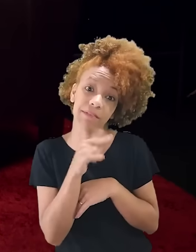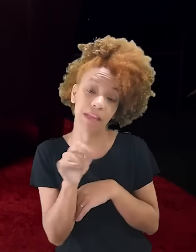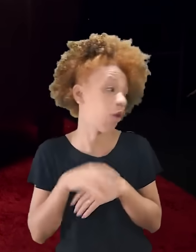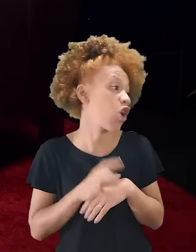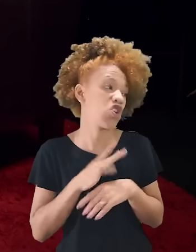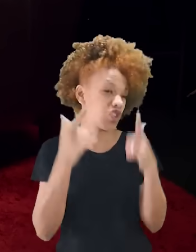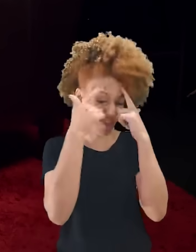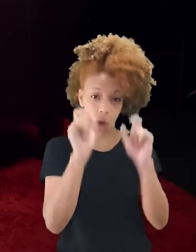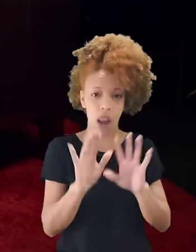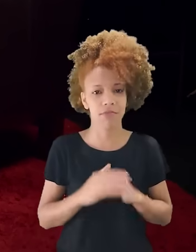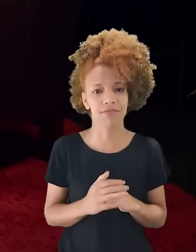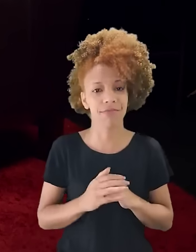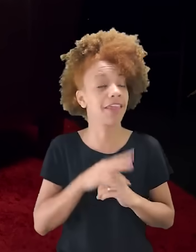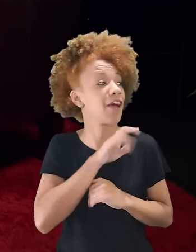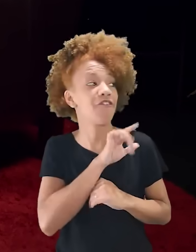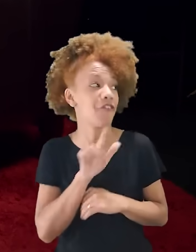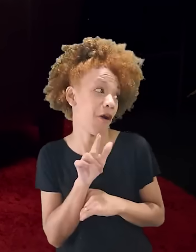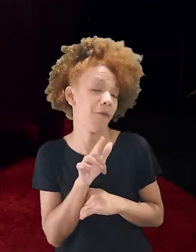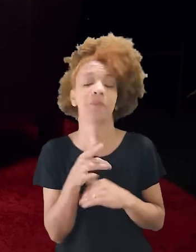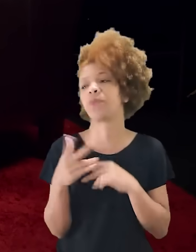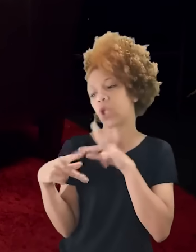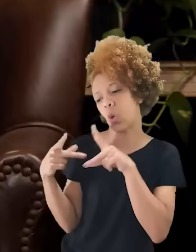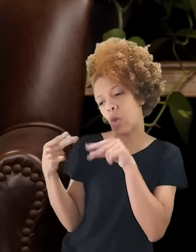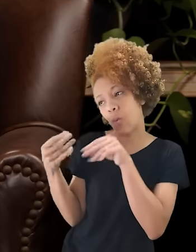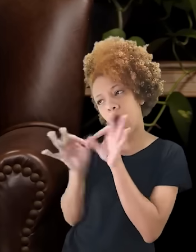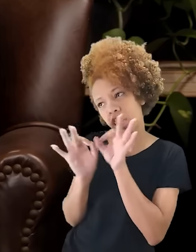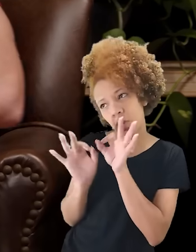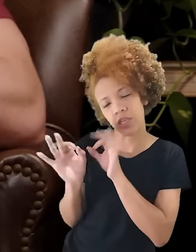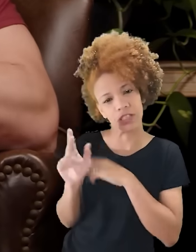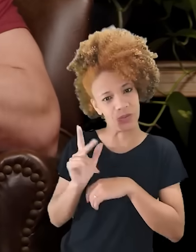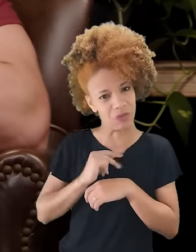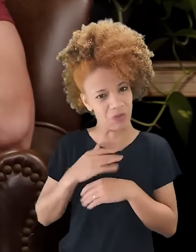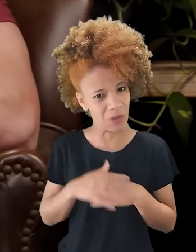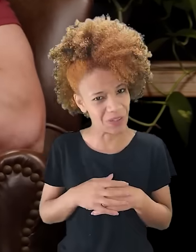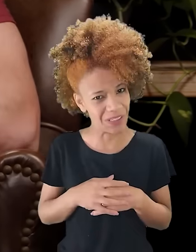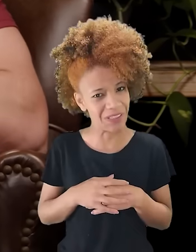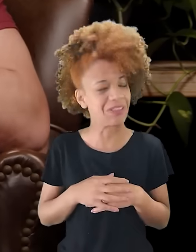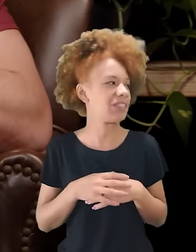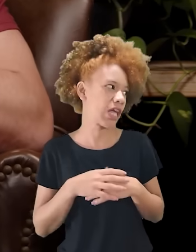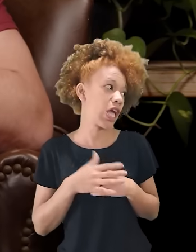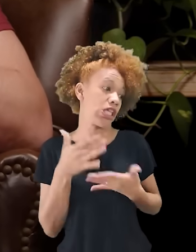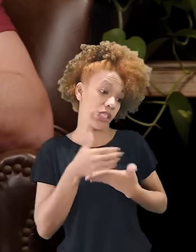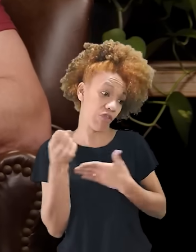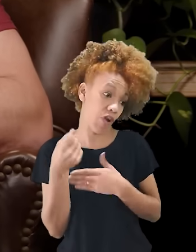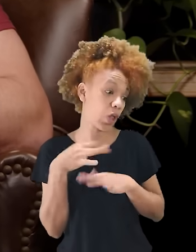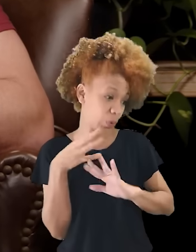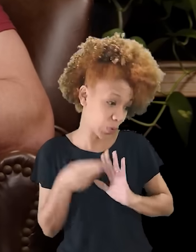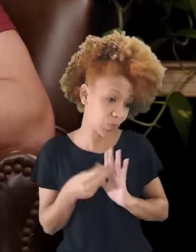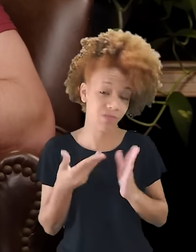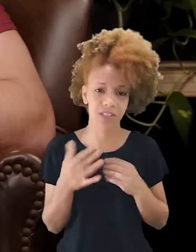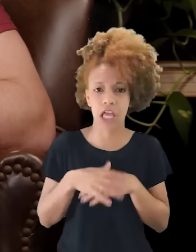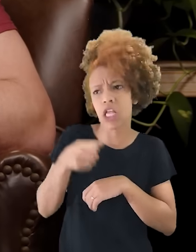violência M PR você colocar na sua decoração Nossa cara posso falar quando tem essas letrinhas salvator já é caro